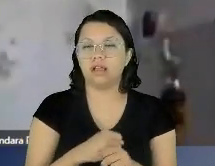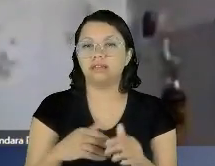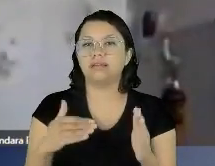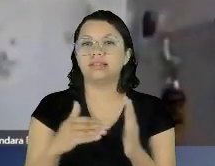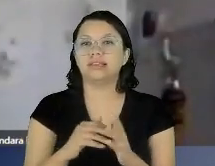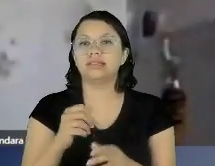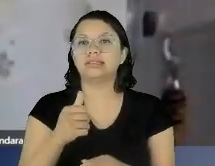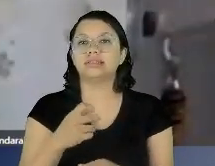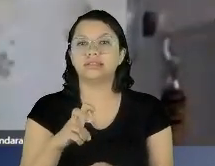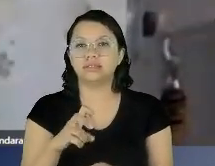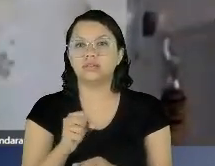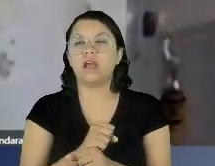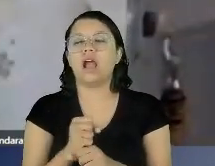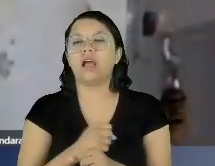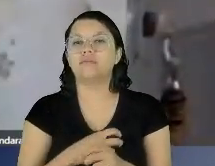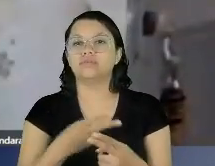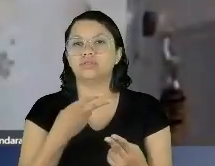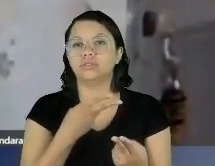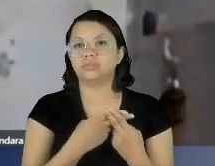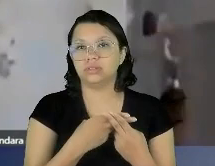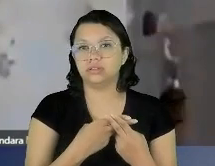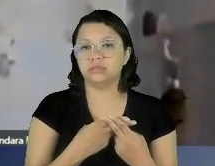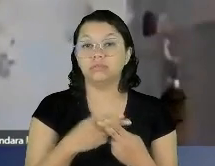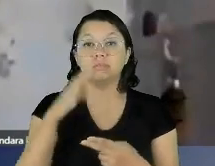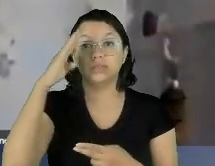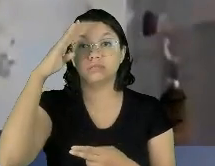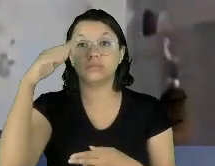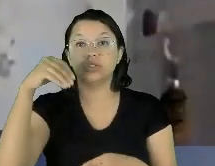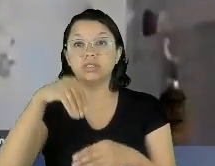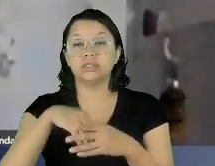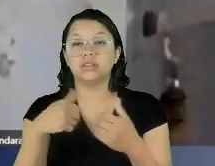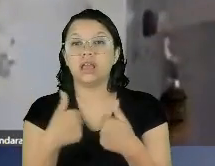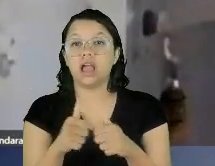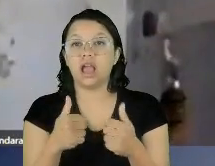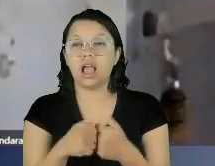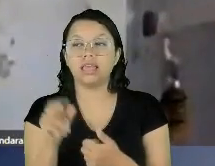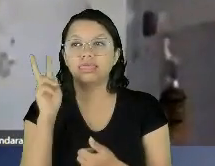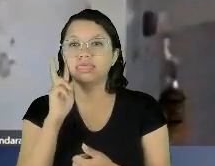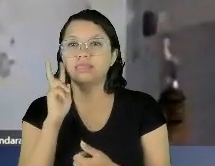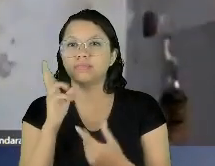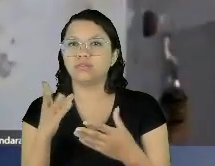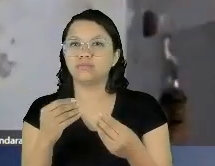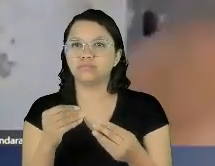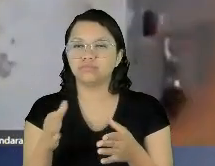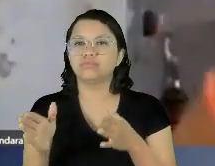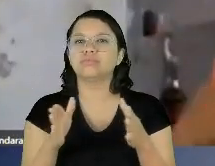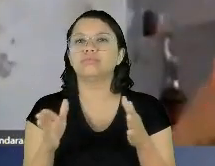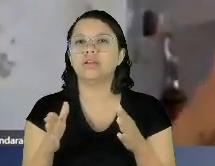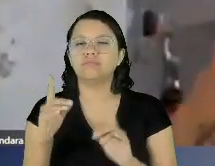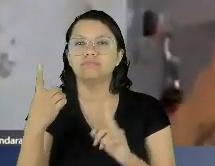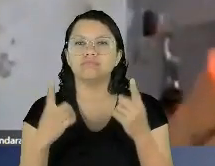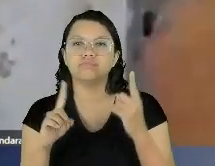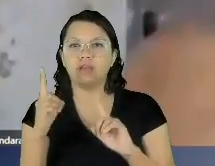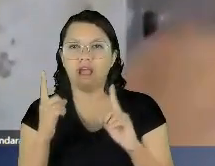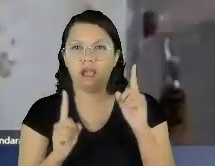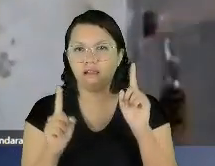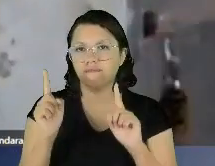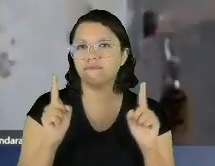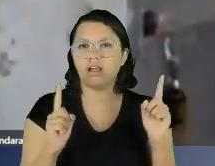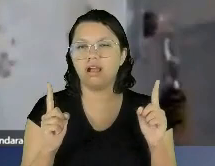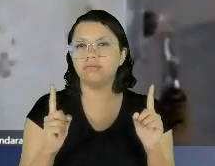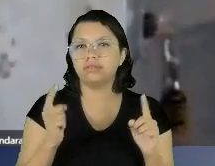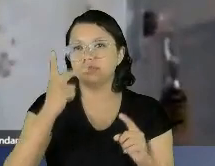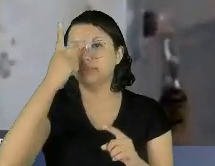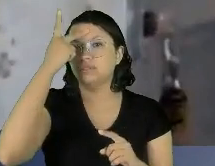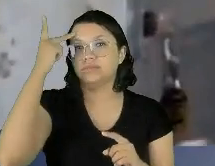delito, principalmente dentro do transporte público, tem sido muito lembrado no período do carnaval, em que as pessoas